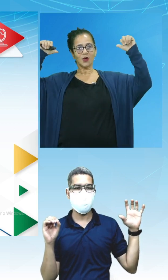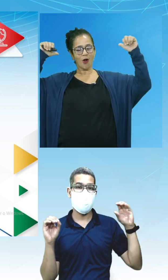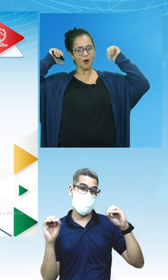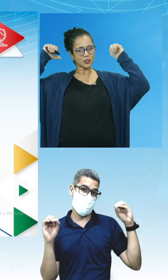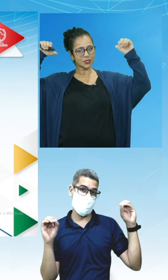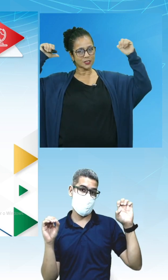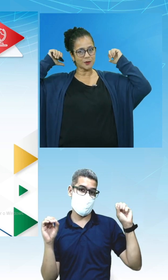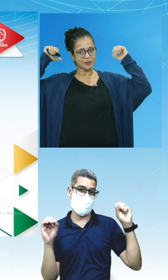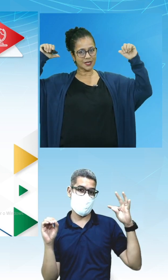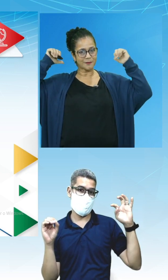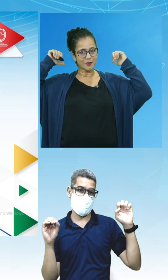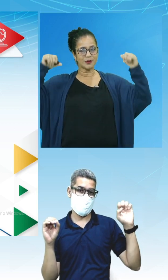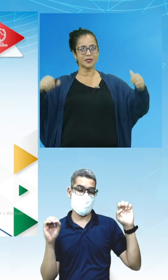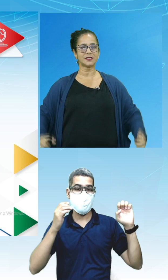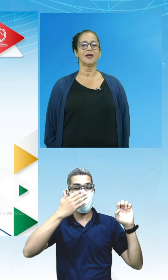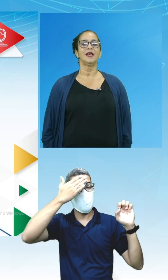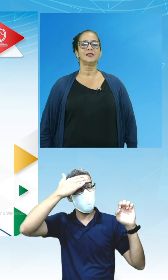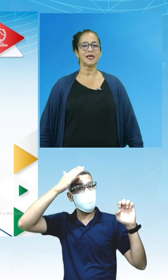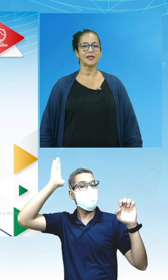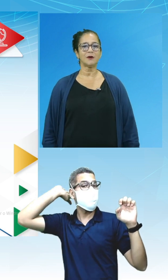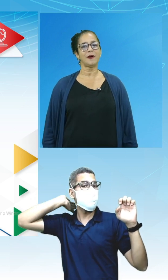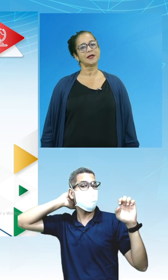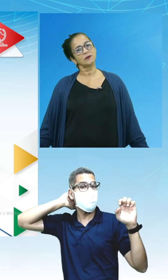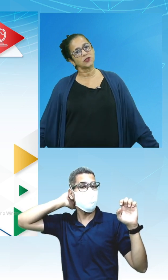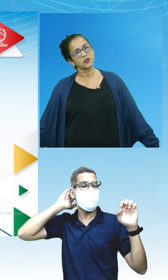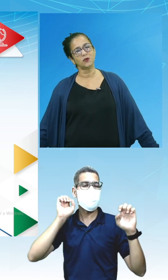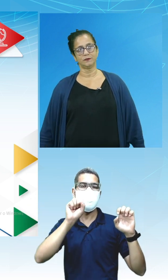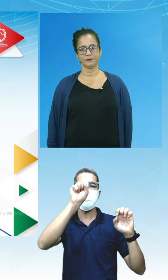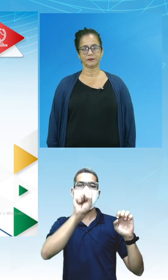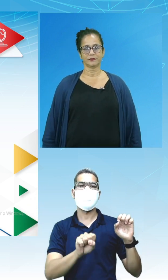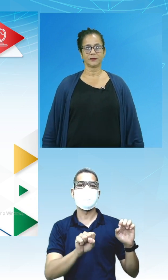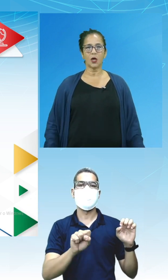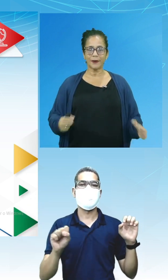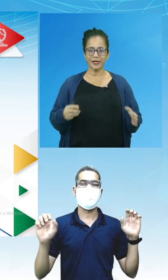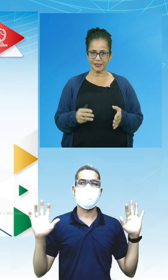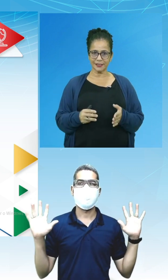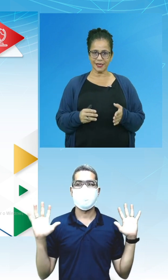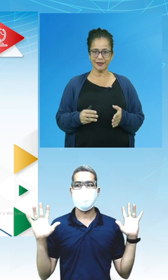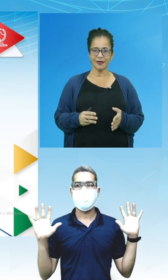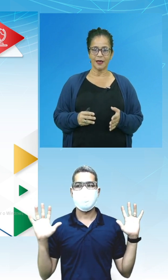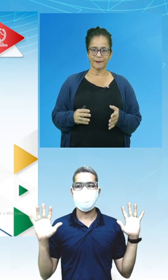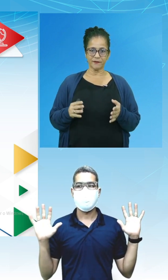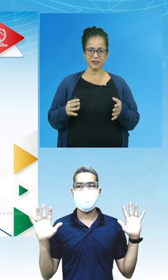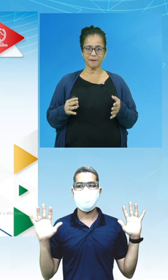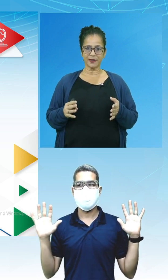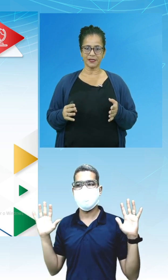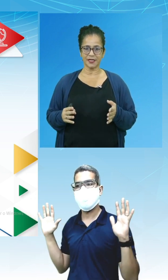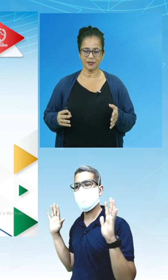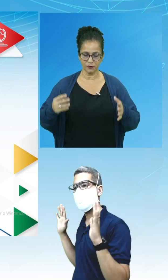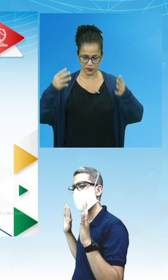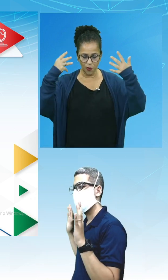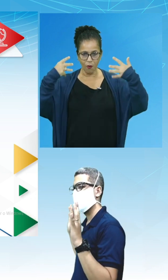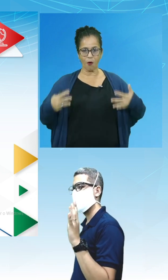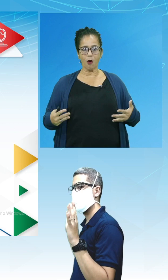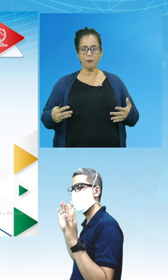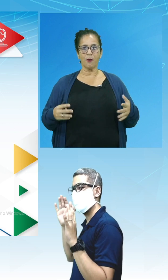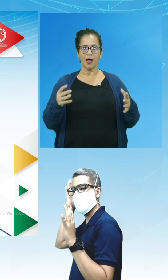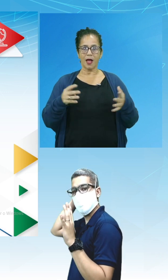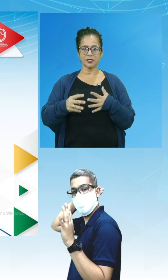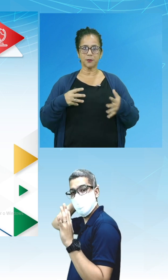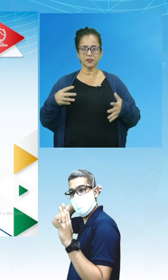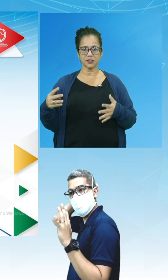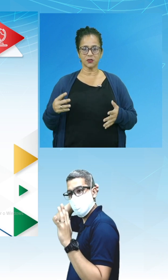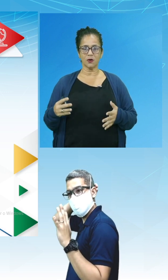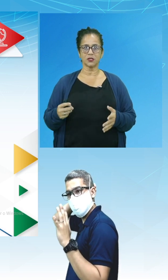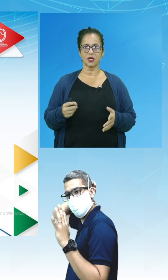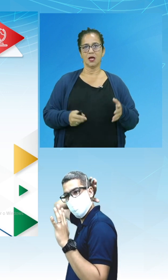nossas costas, meus amores, serão para o sul. Deu para entender? Para você aprender no seu corpo